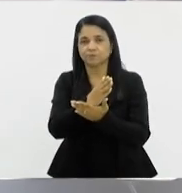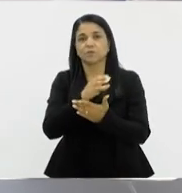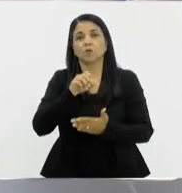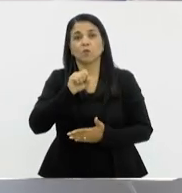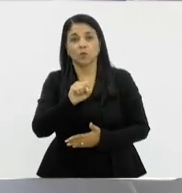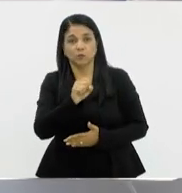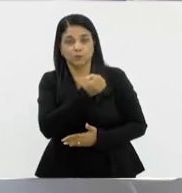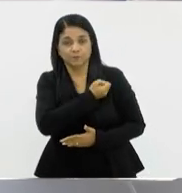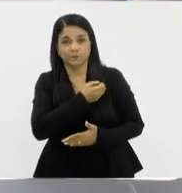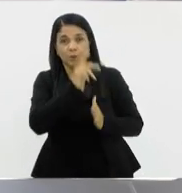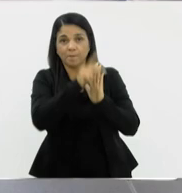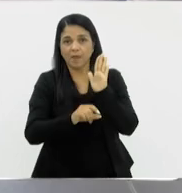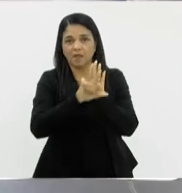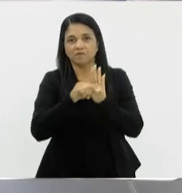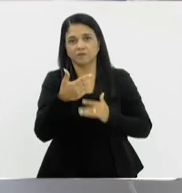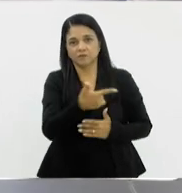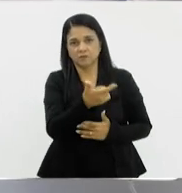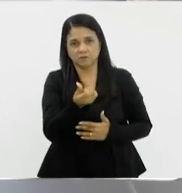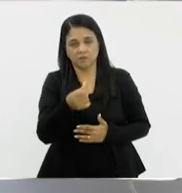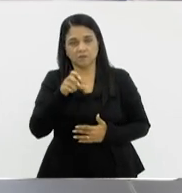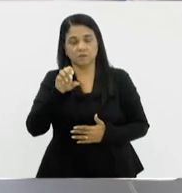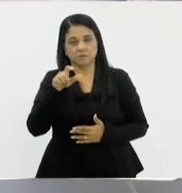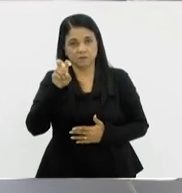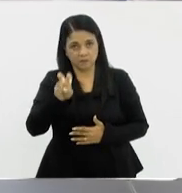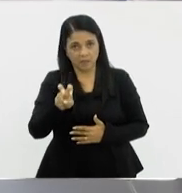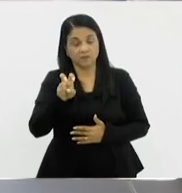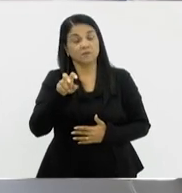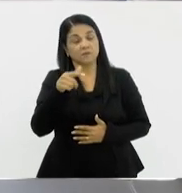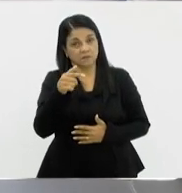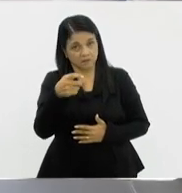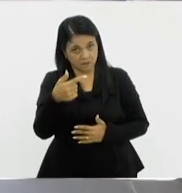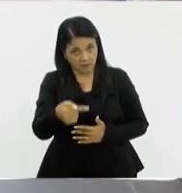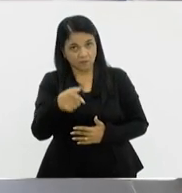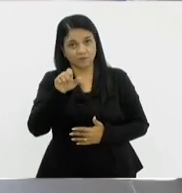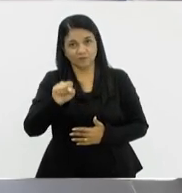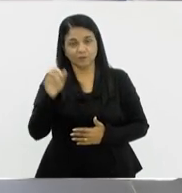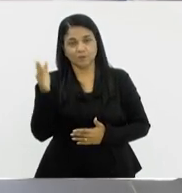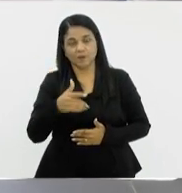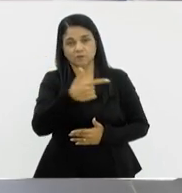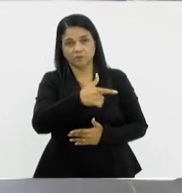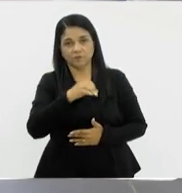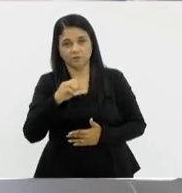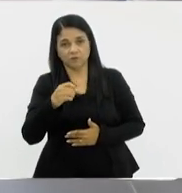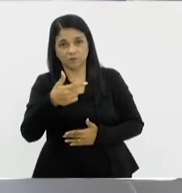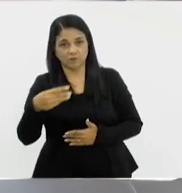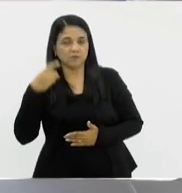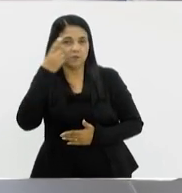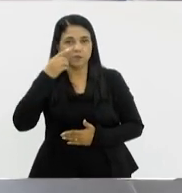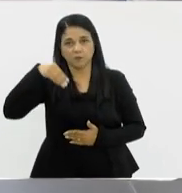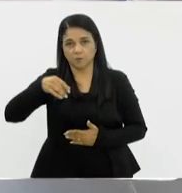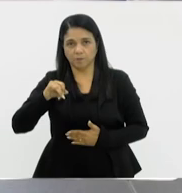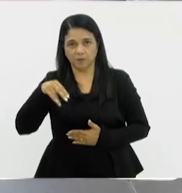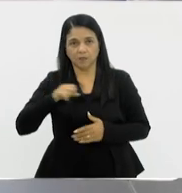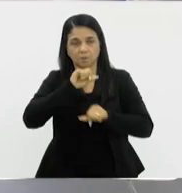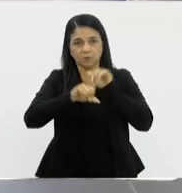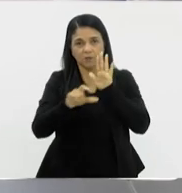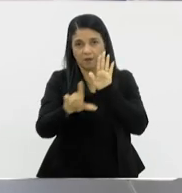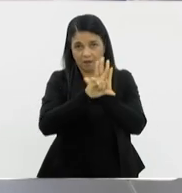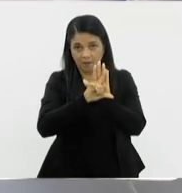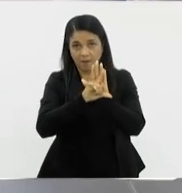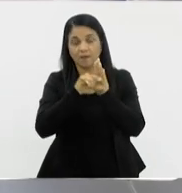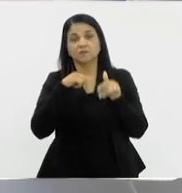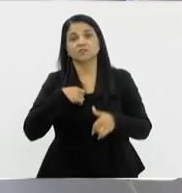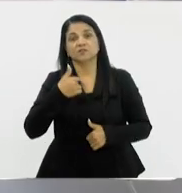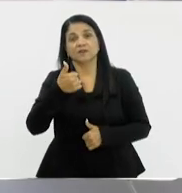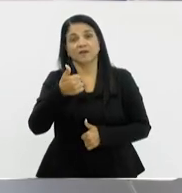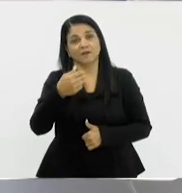da pauta, PL 2678 de 23, de autoria do deputado Carlos Mink, que modifica a lei estadual 3.459, de 14